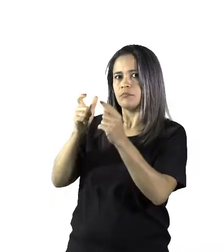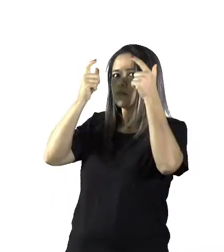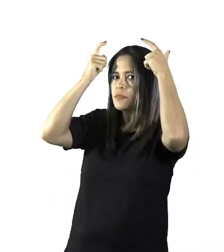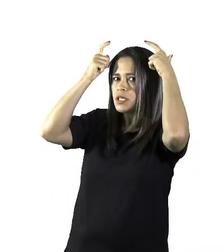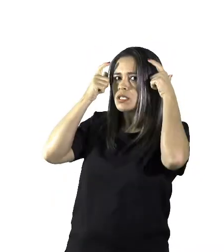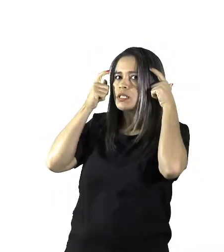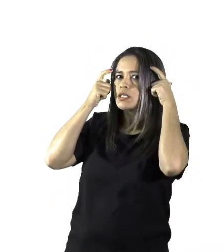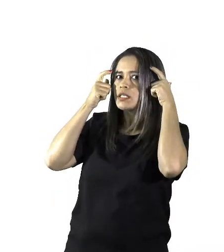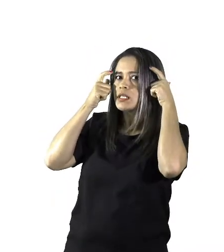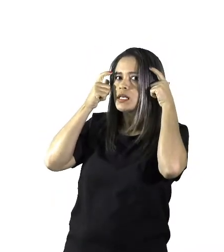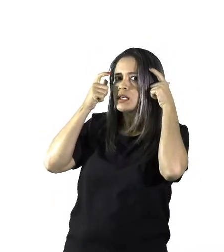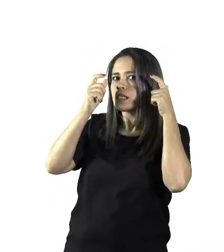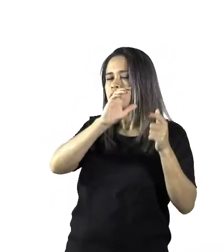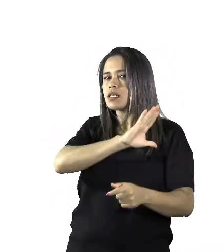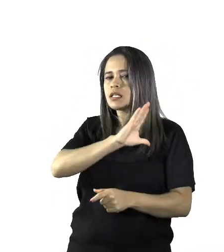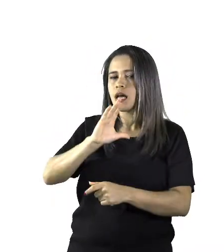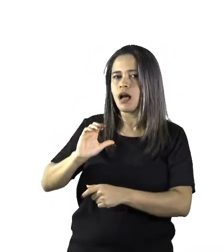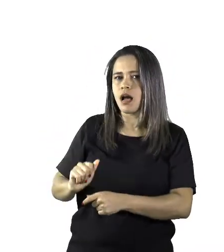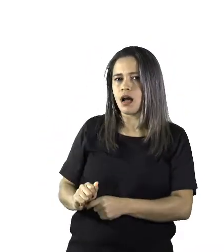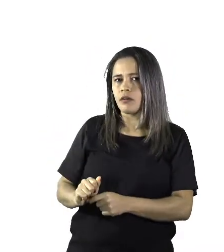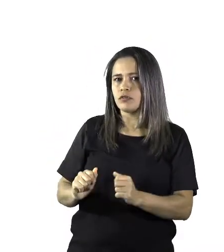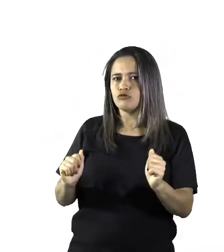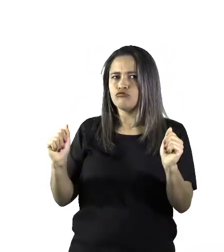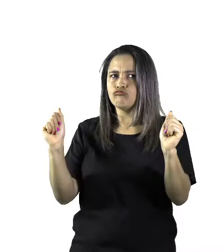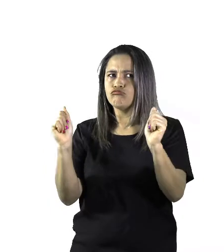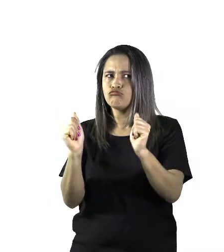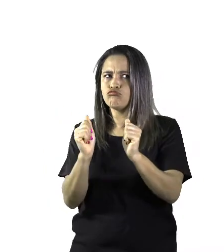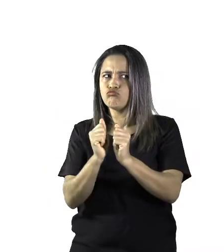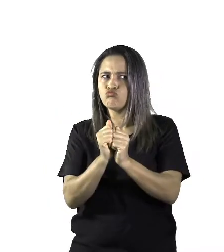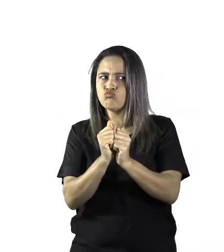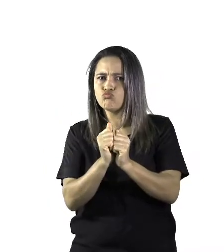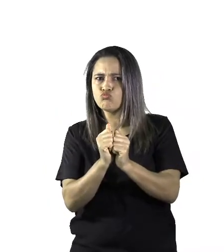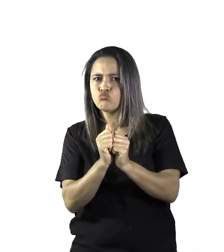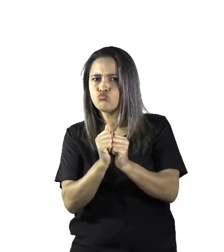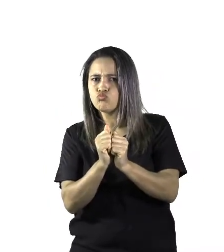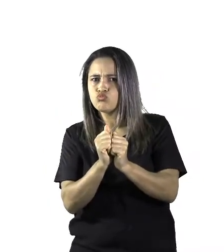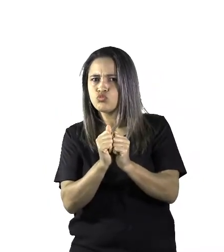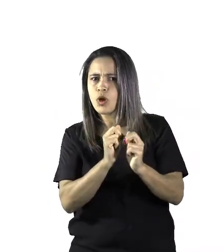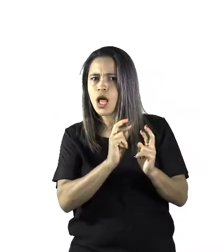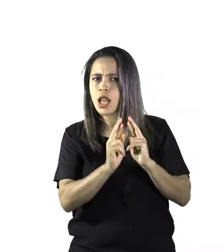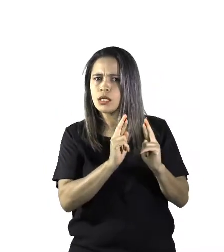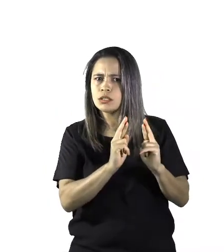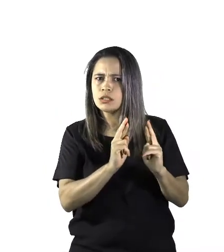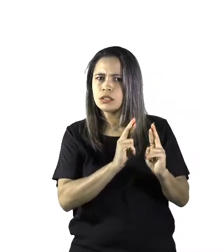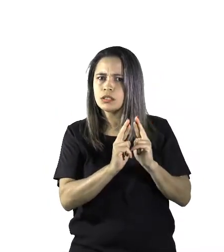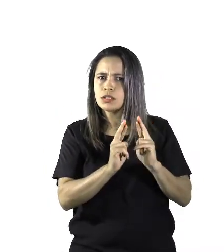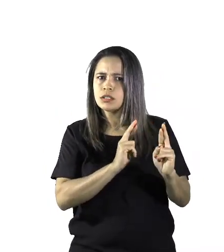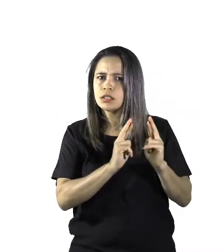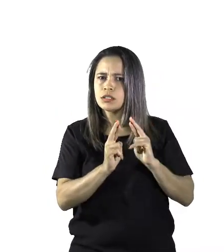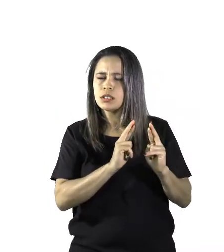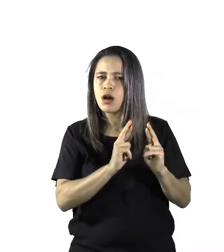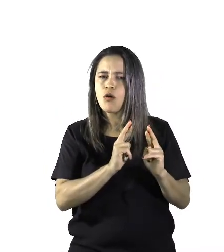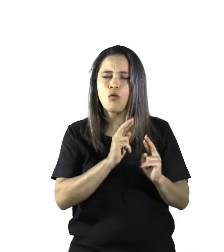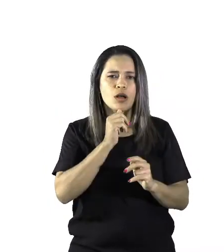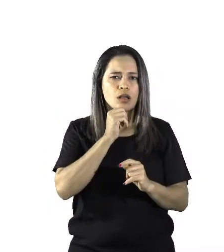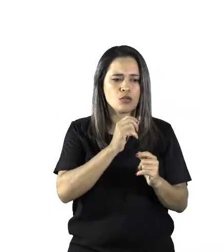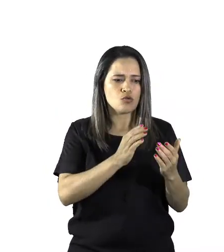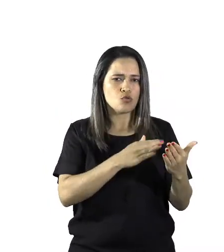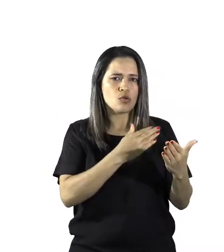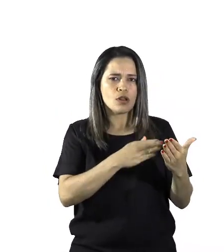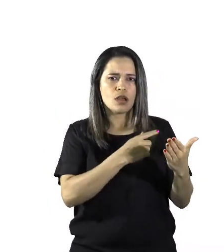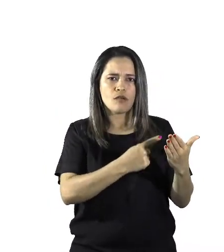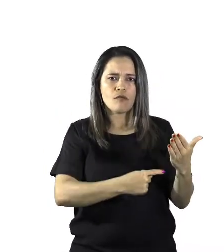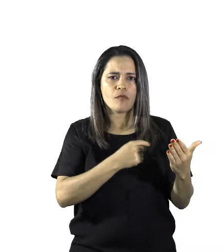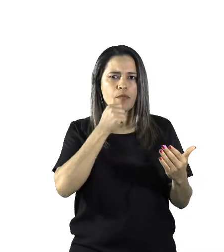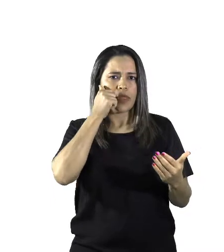com a personagem do livro Menina Bonita do Laço de Fita? Qual é a relação? Lá na questão